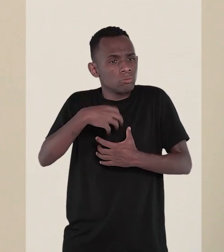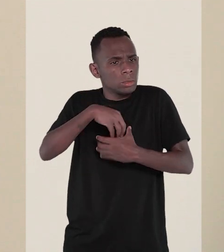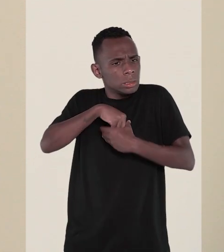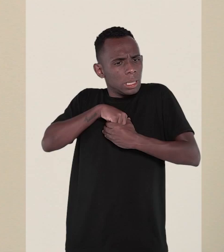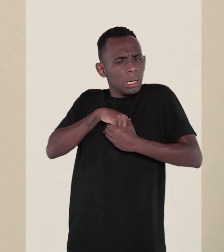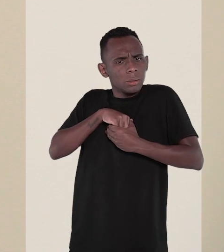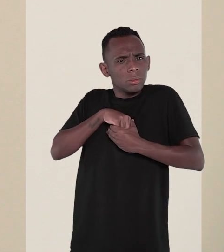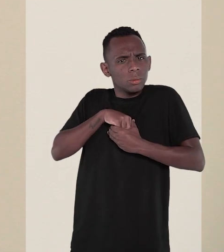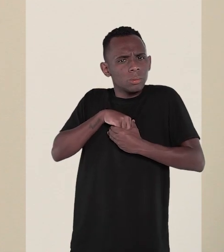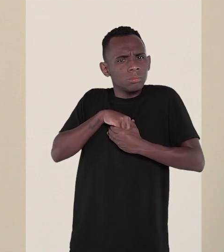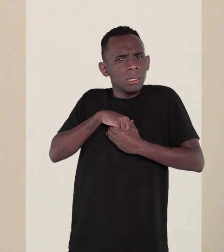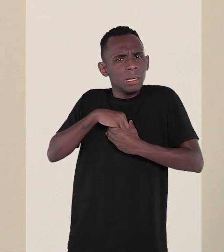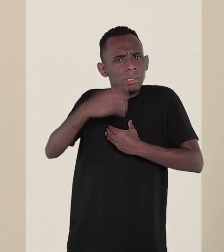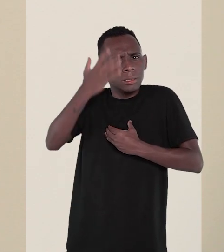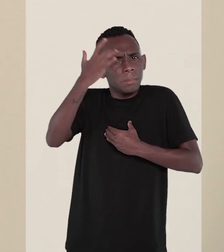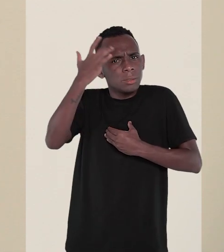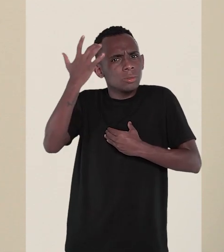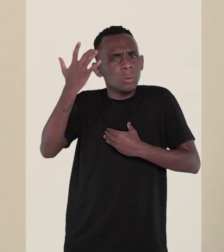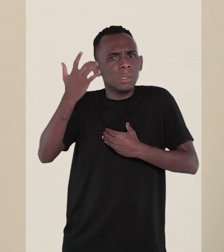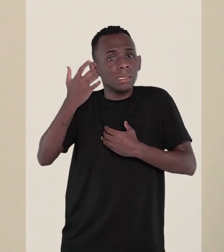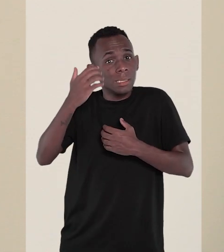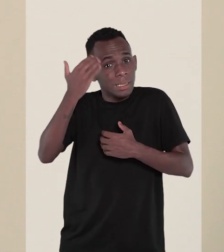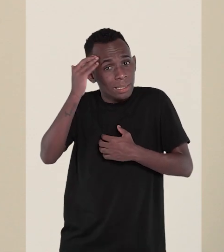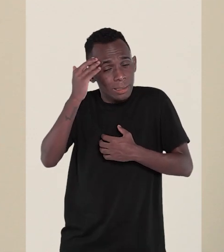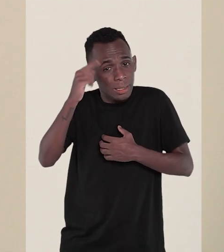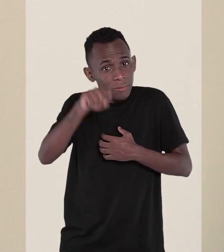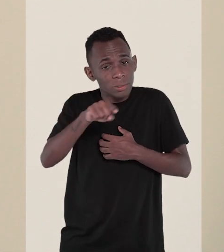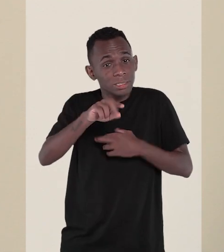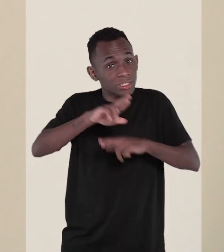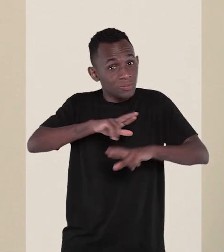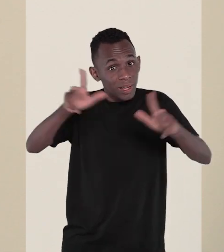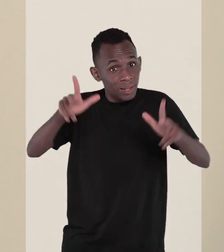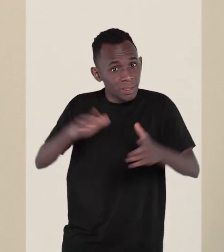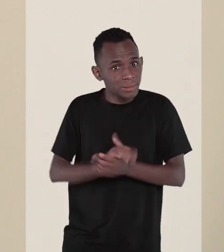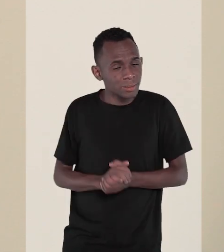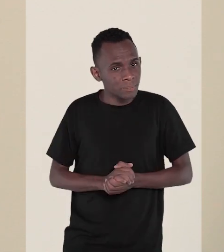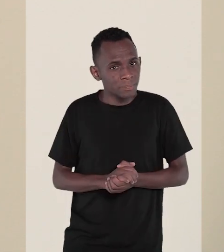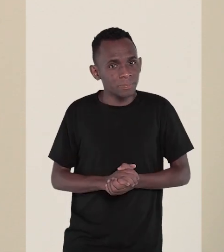alguma Zélia que existe em milhares e milhares de corações?